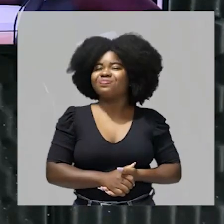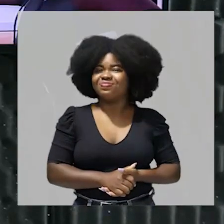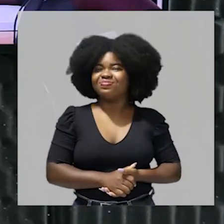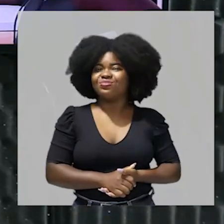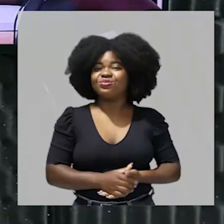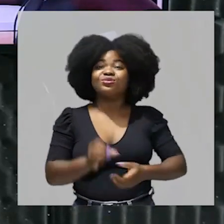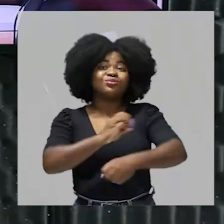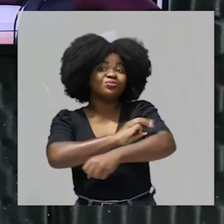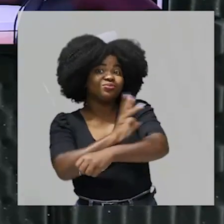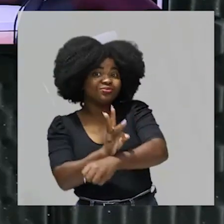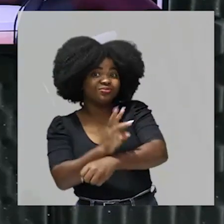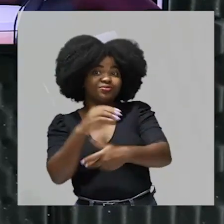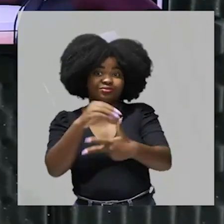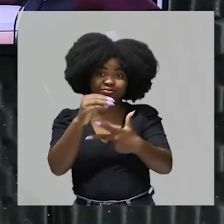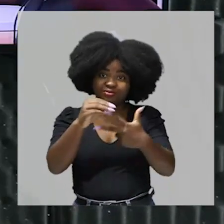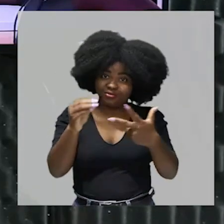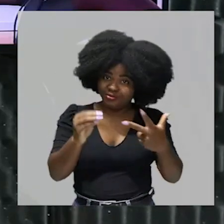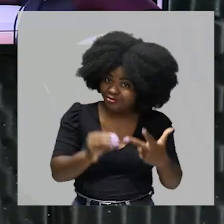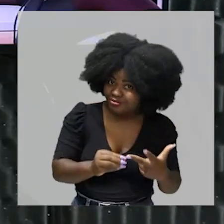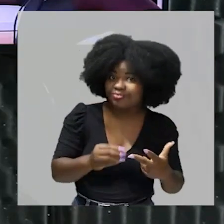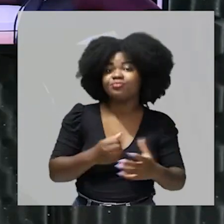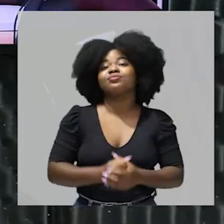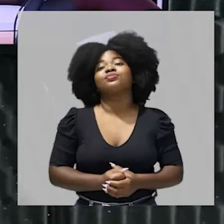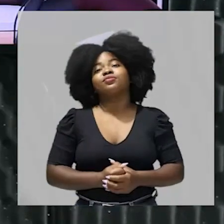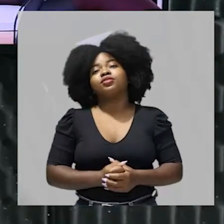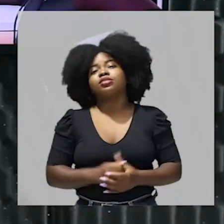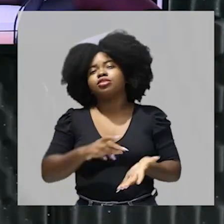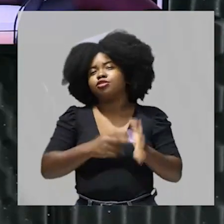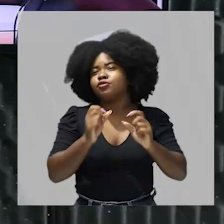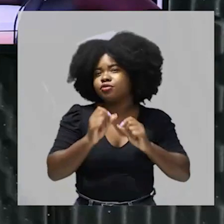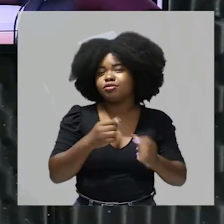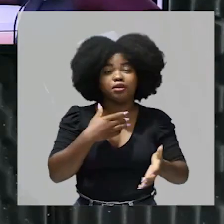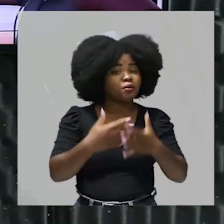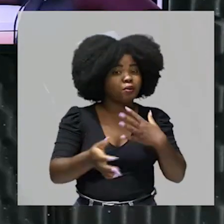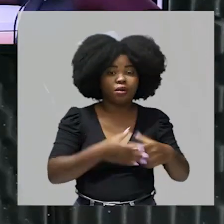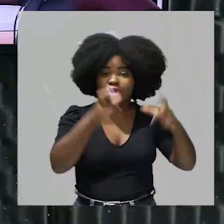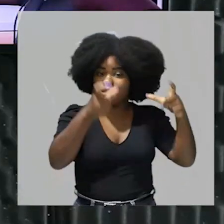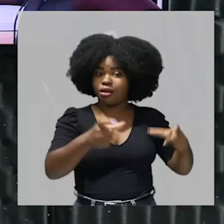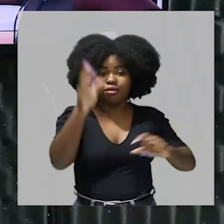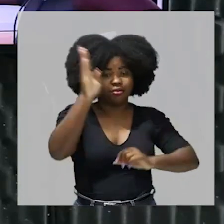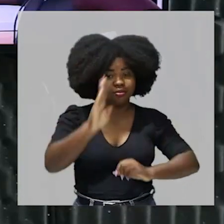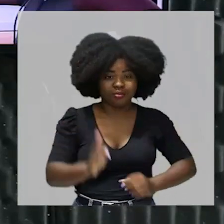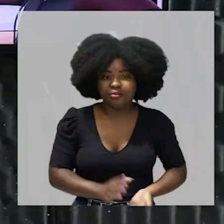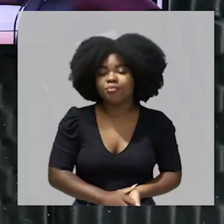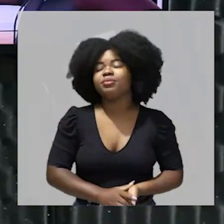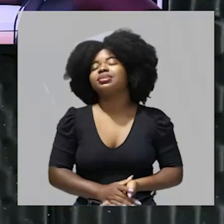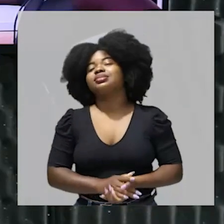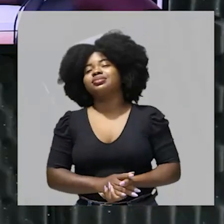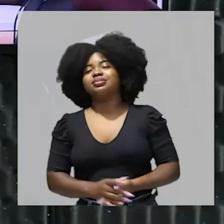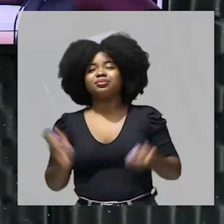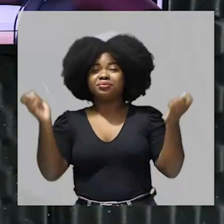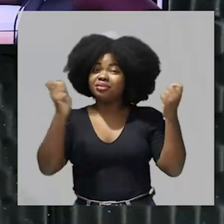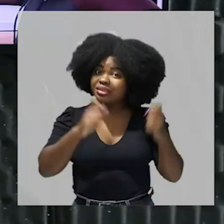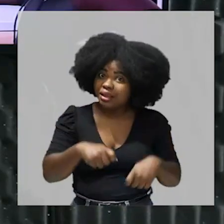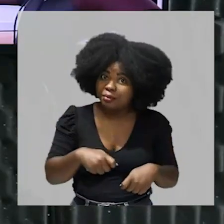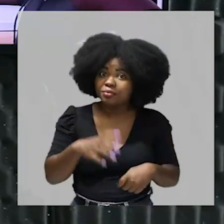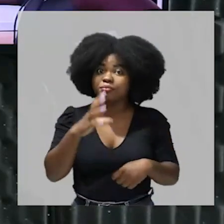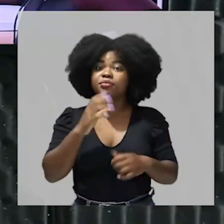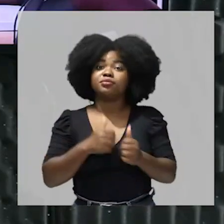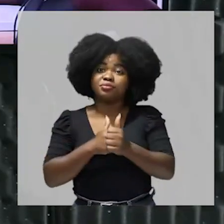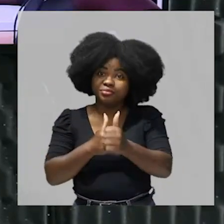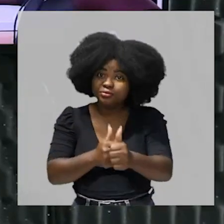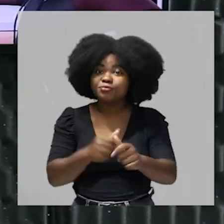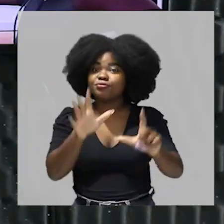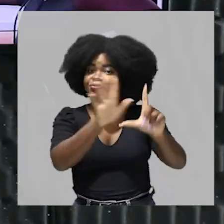paz do Emma e Enem você de qualquer canto do Brasil pode nos assistir na plataforma